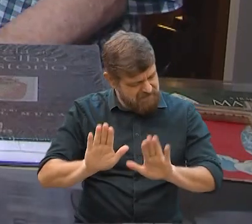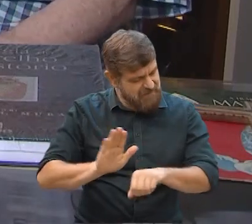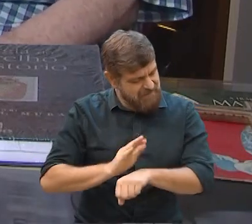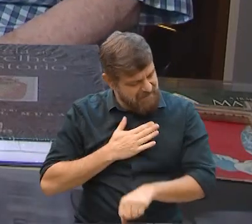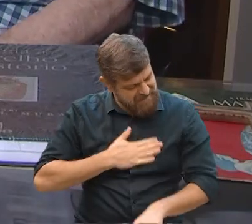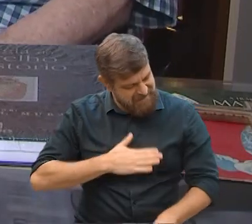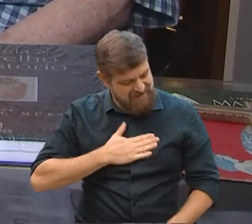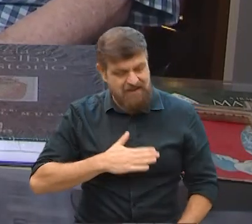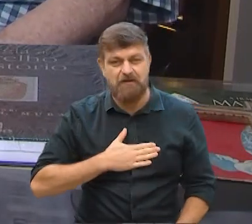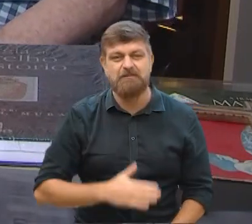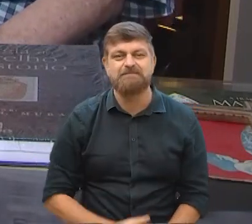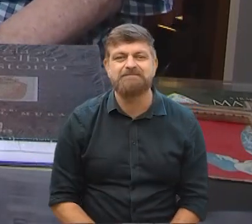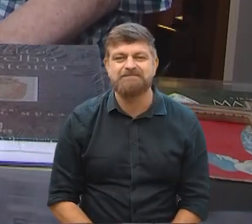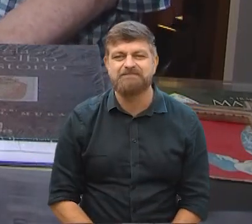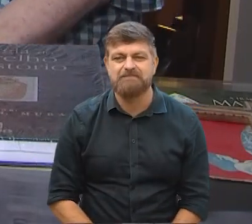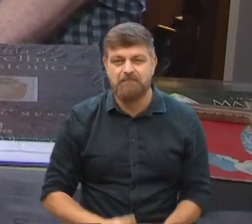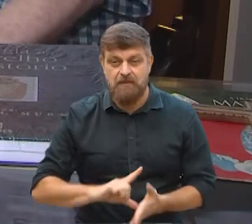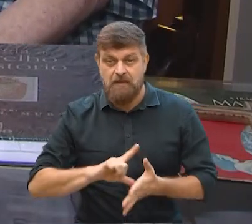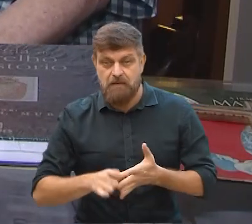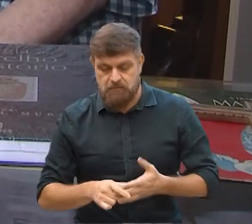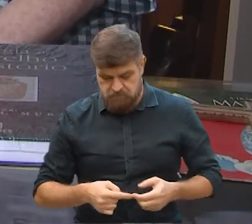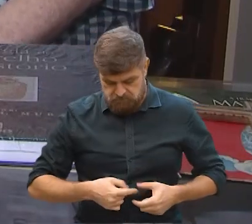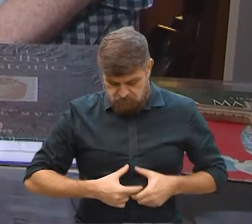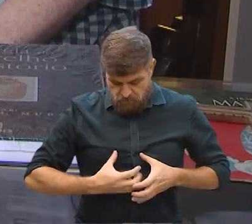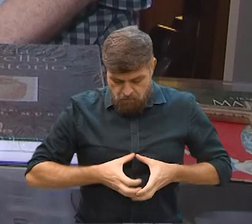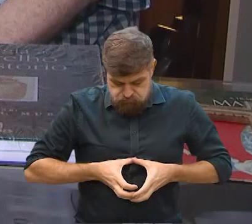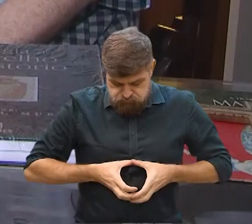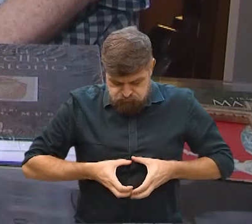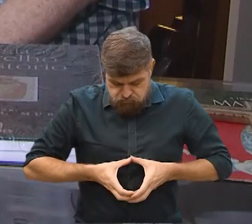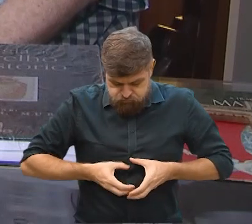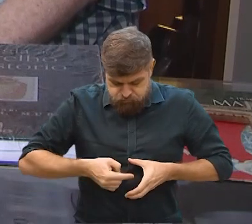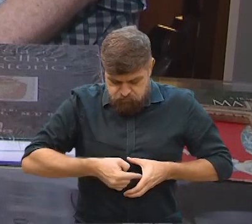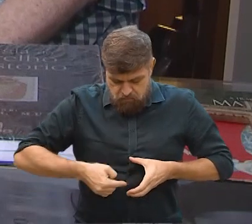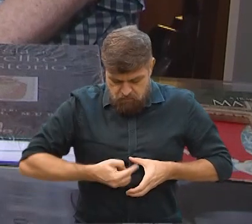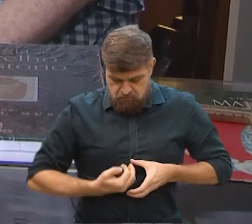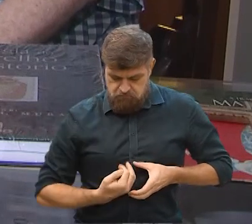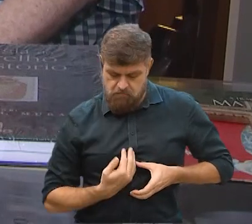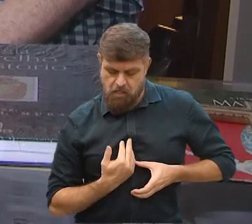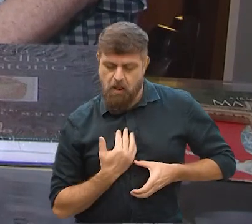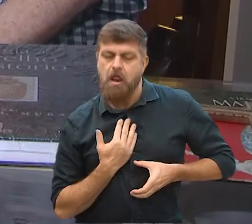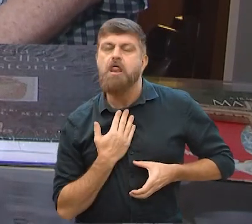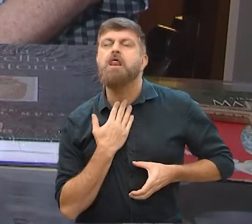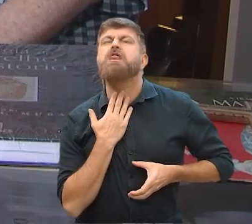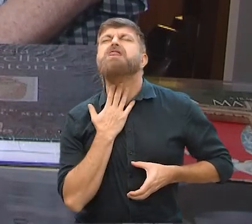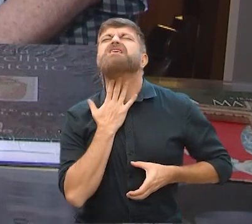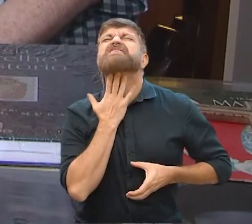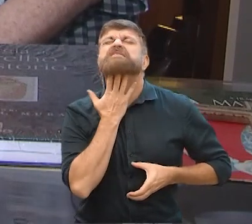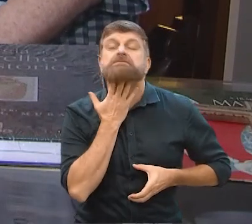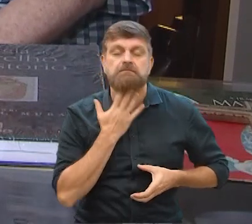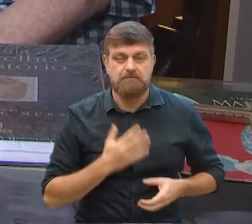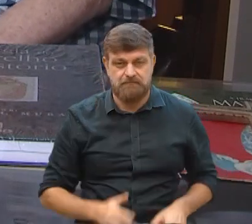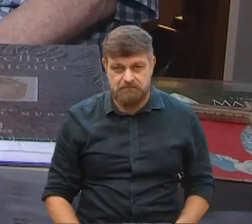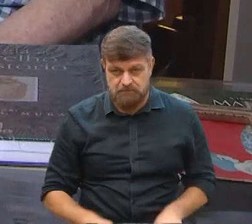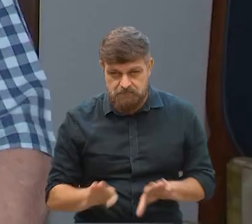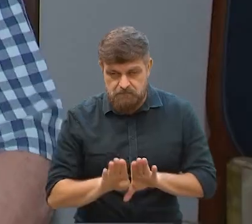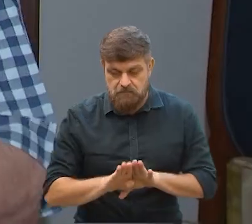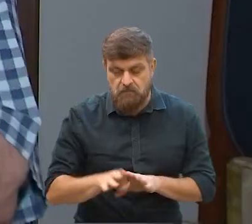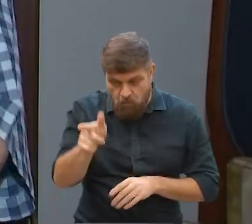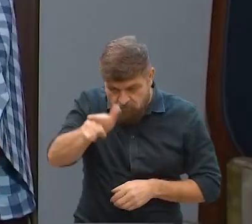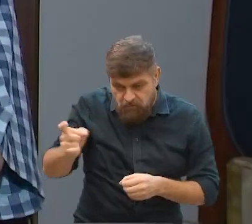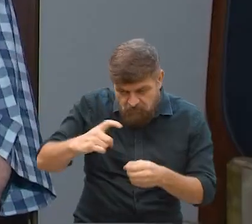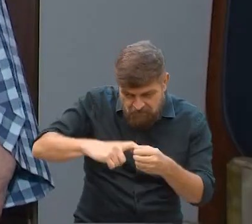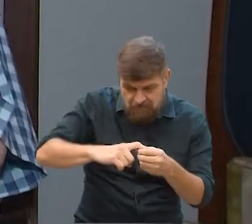refluxo. Refluxo gastroesofágico. Quando o material do estômago, o suco gástrico, o alimento, reflui para o esôfago.